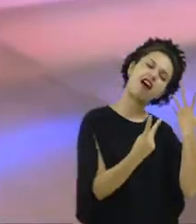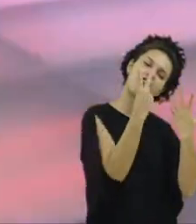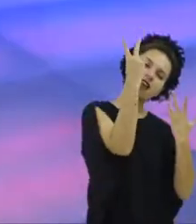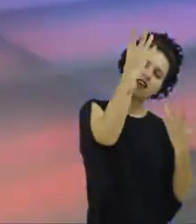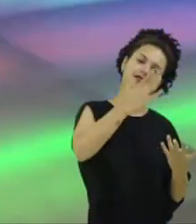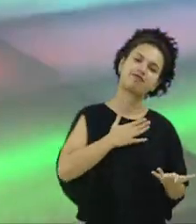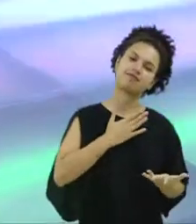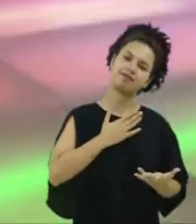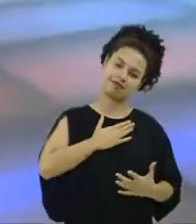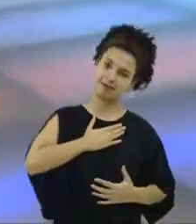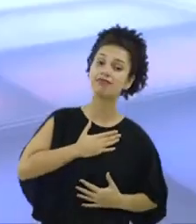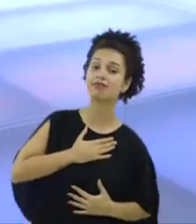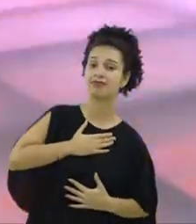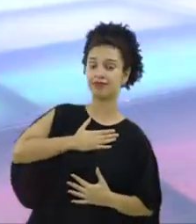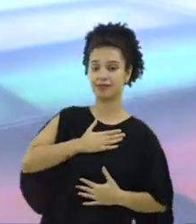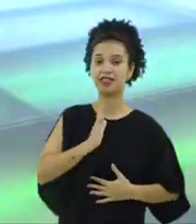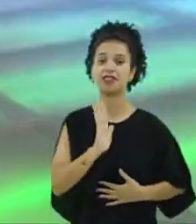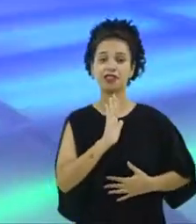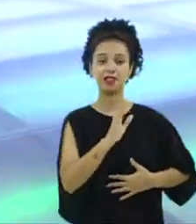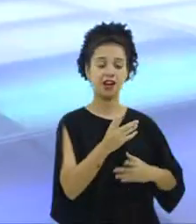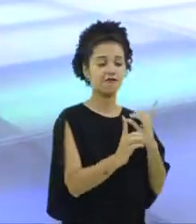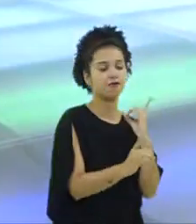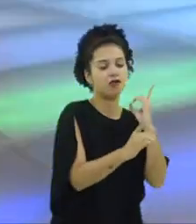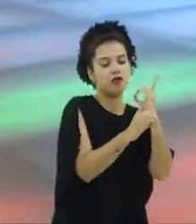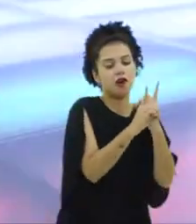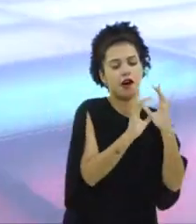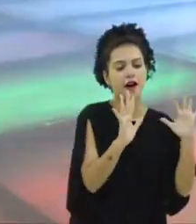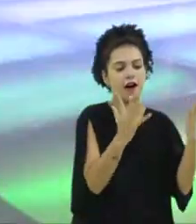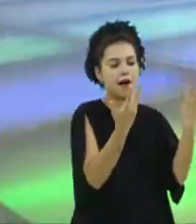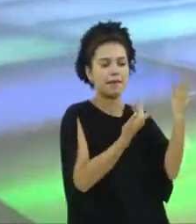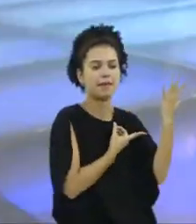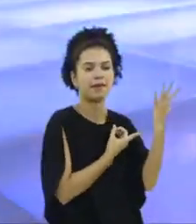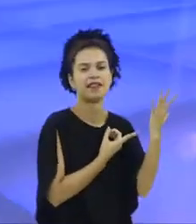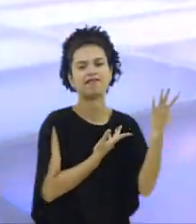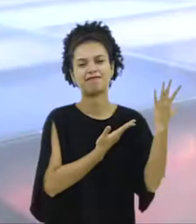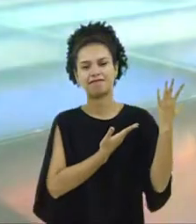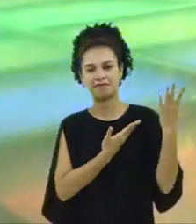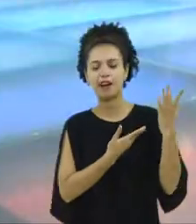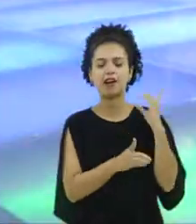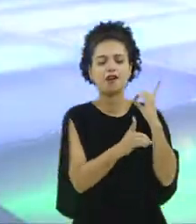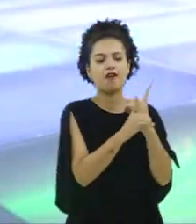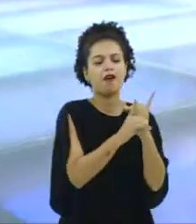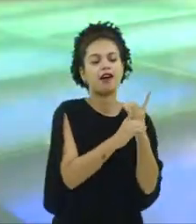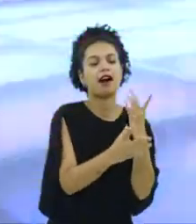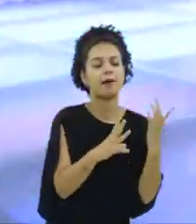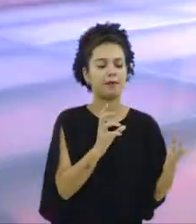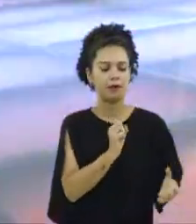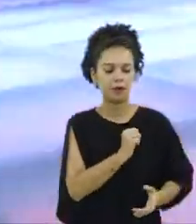Johnny Boy, o pancadão da pisadinha.